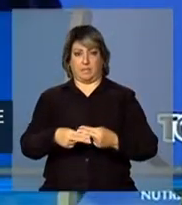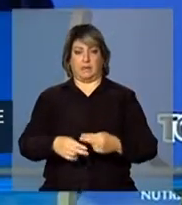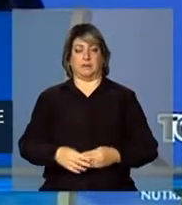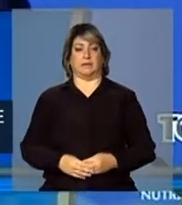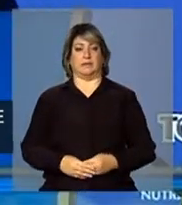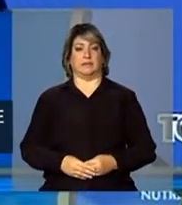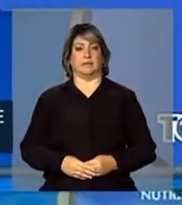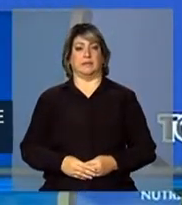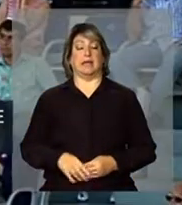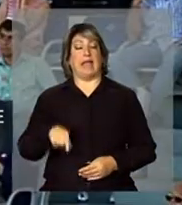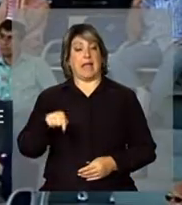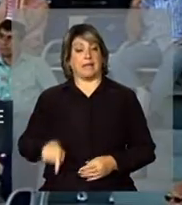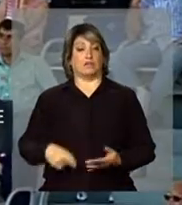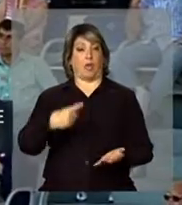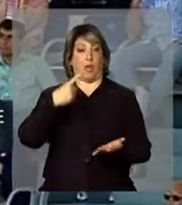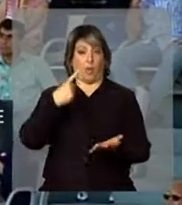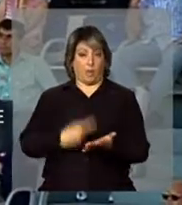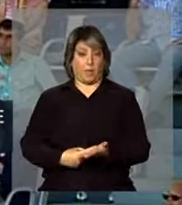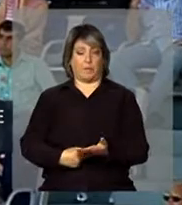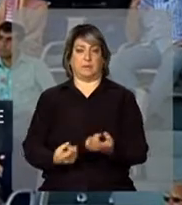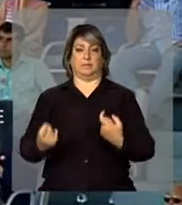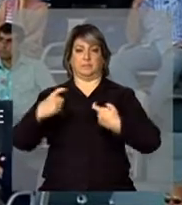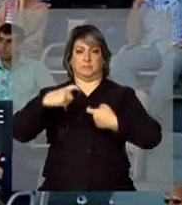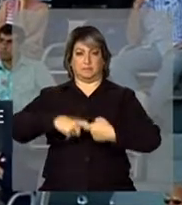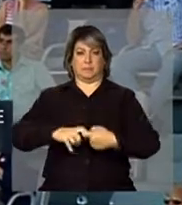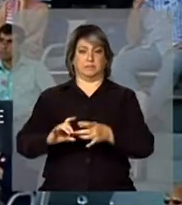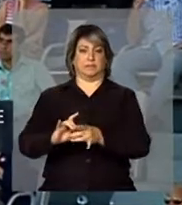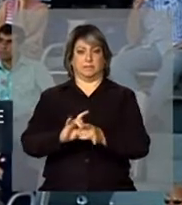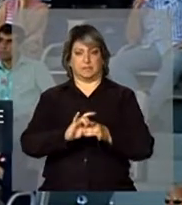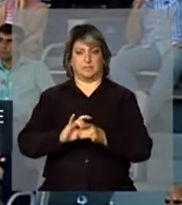E esse compromisso de parceria,